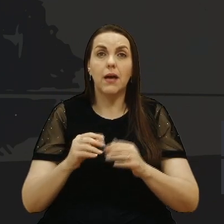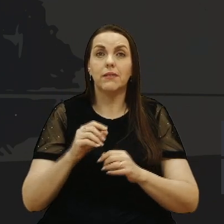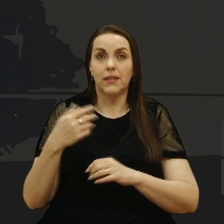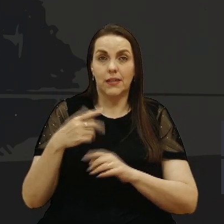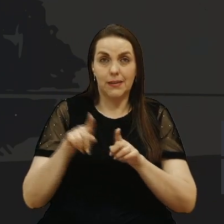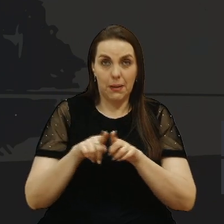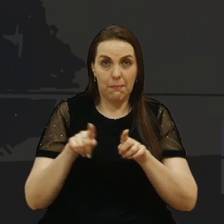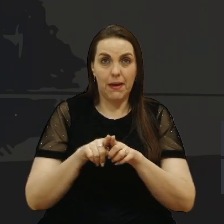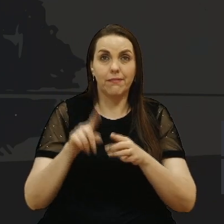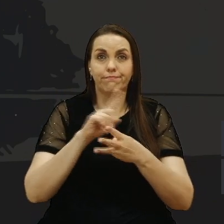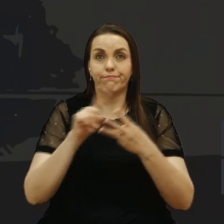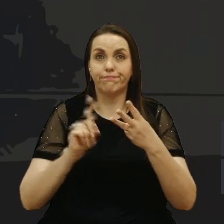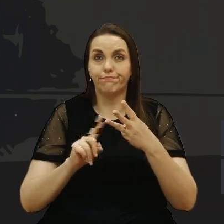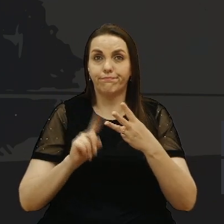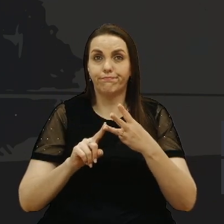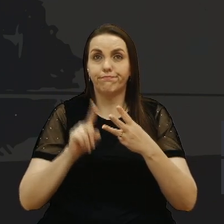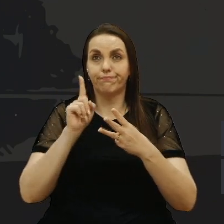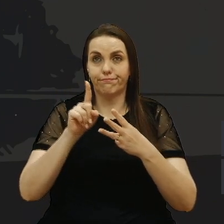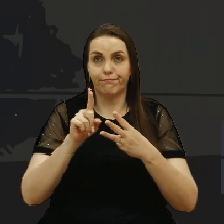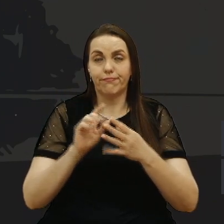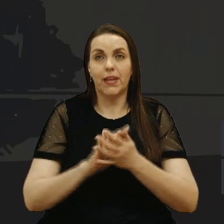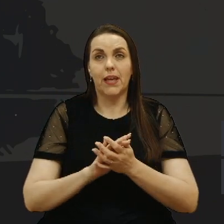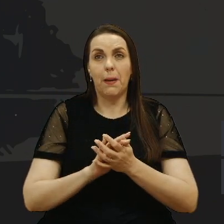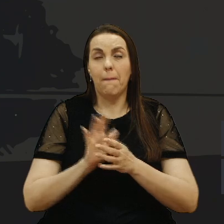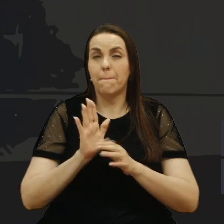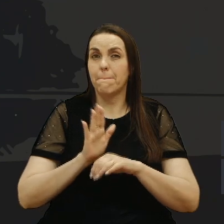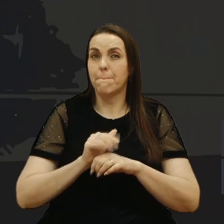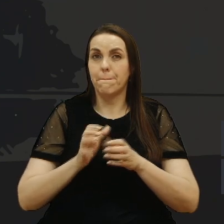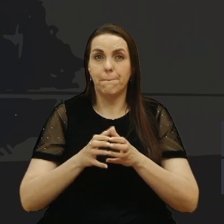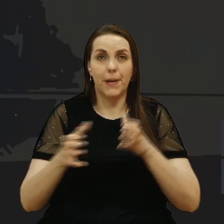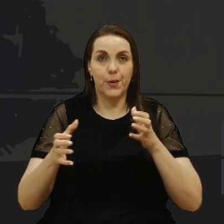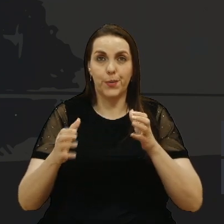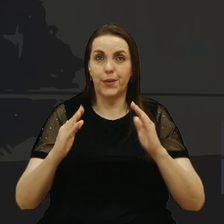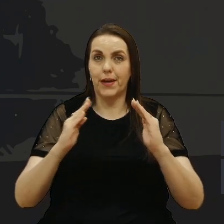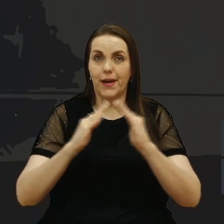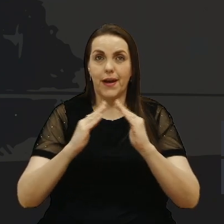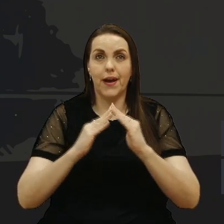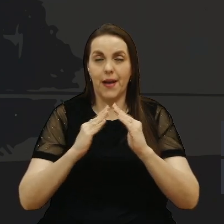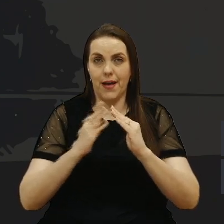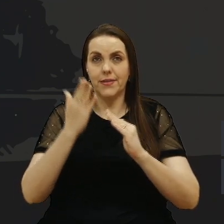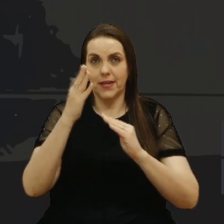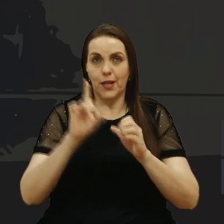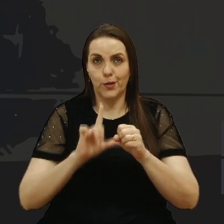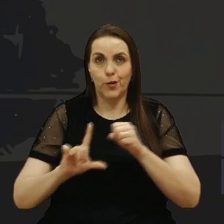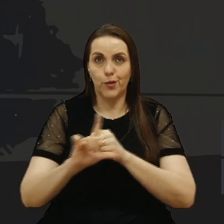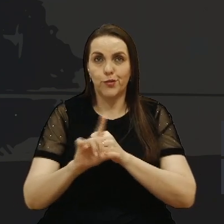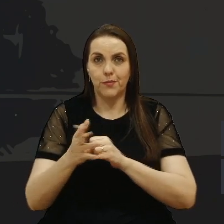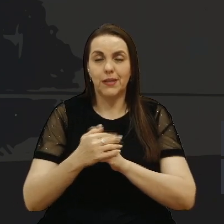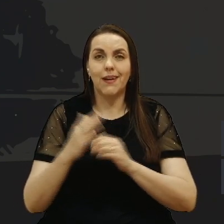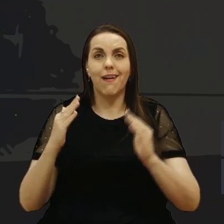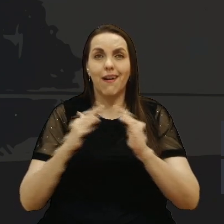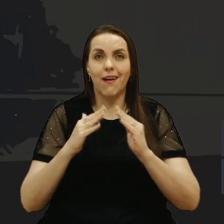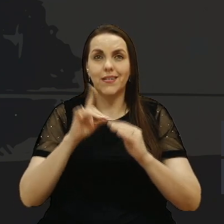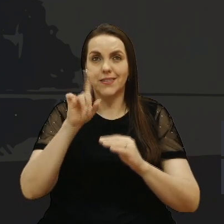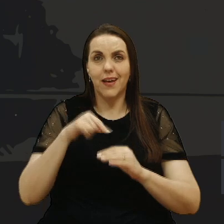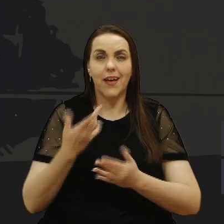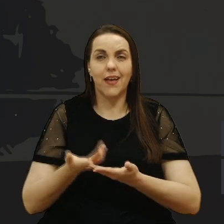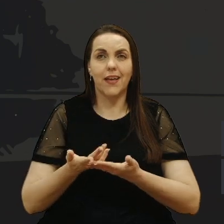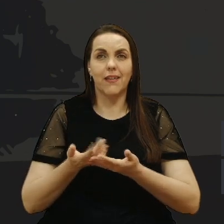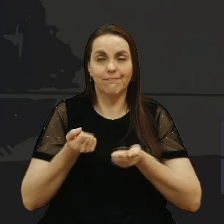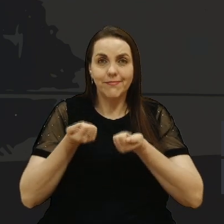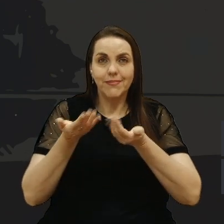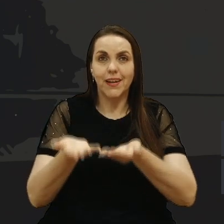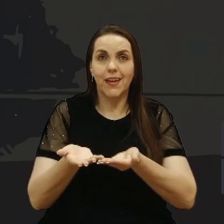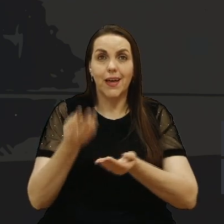terceira situação, que é onde se encontra a maior parte das casas dos loteamentos, casas essas que deveriam ser entregues daqui